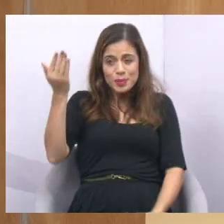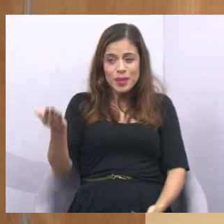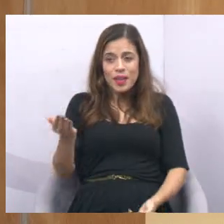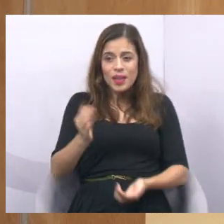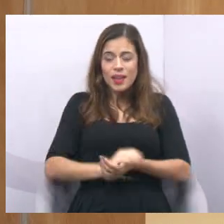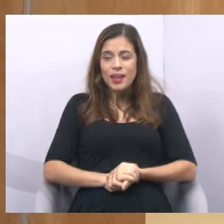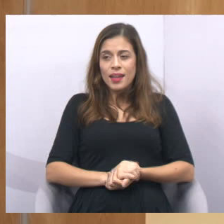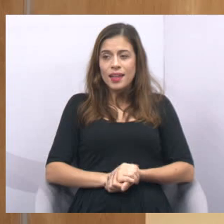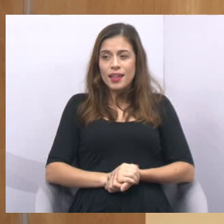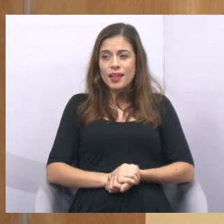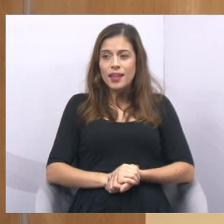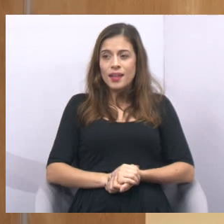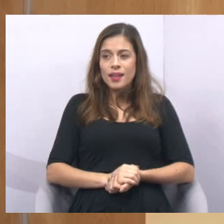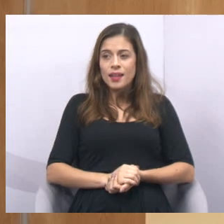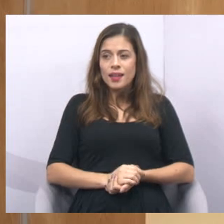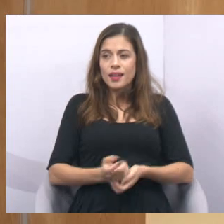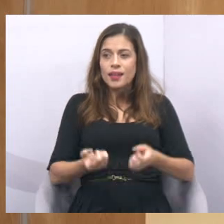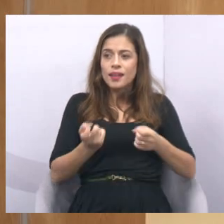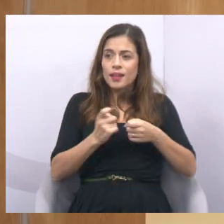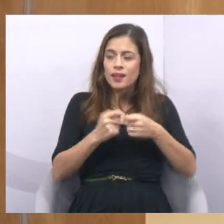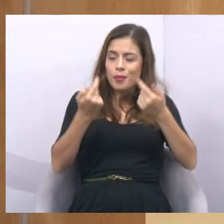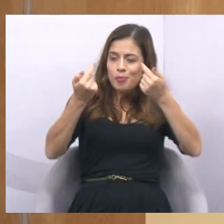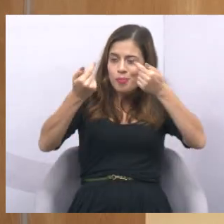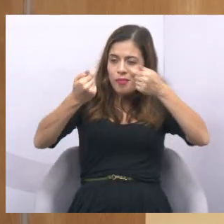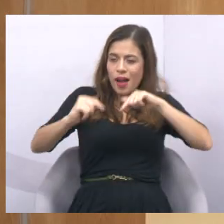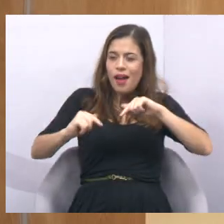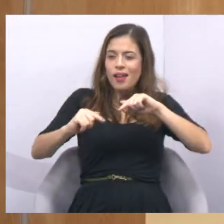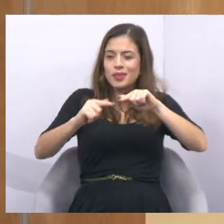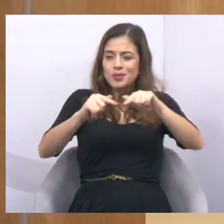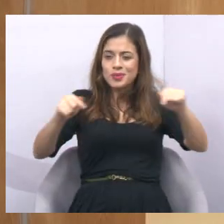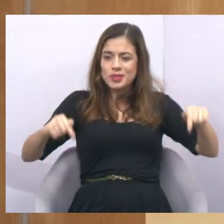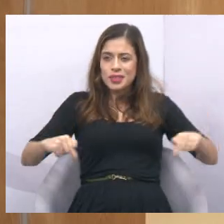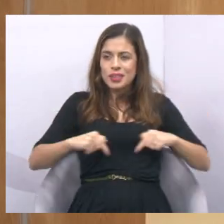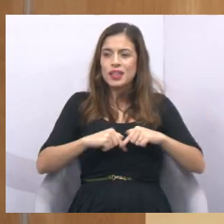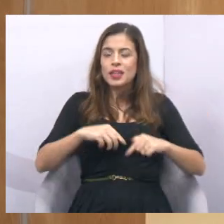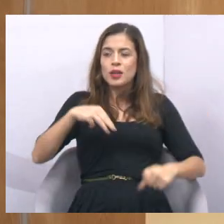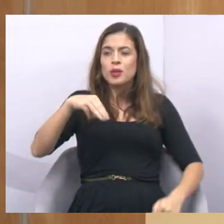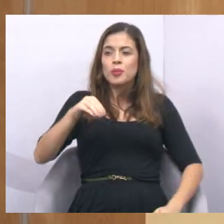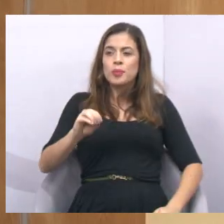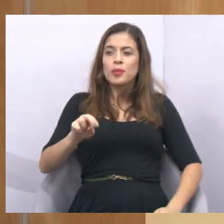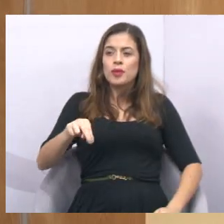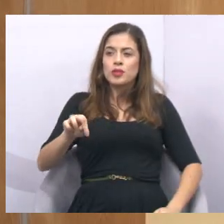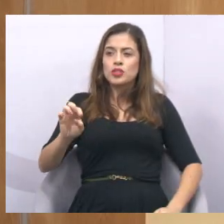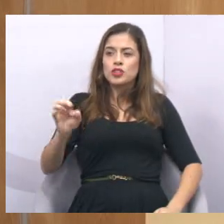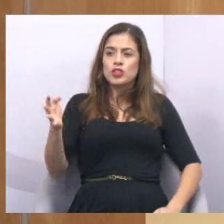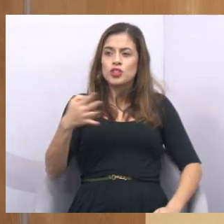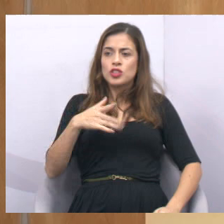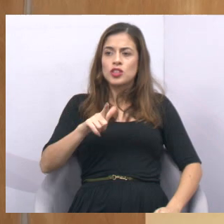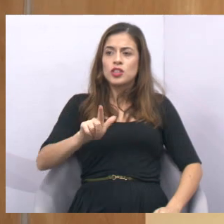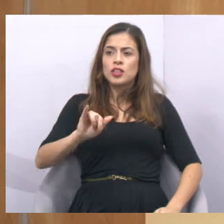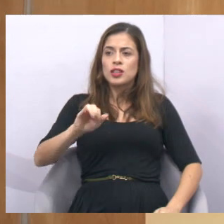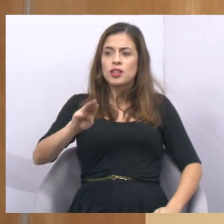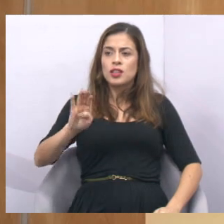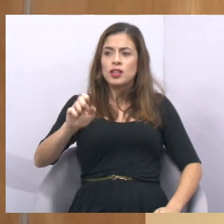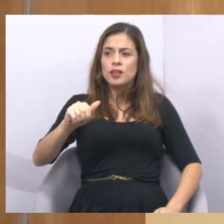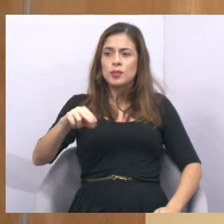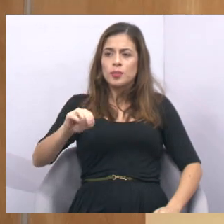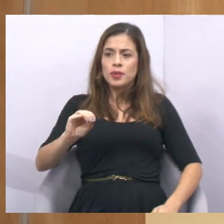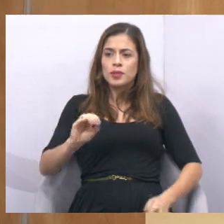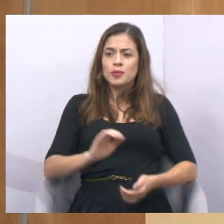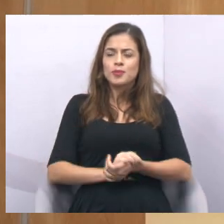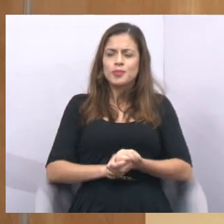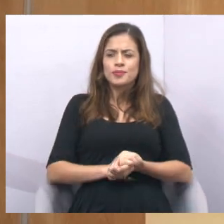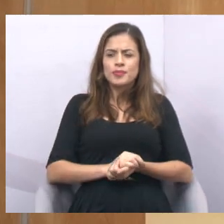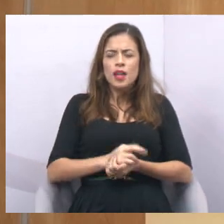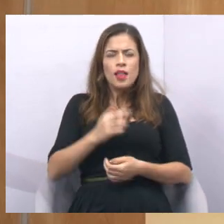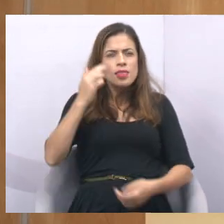e voltamos a nos enfrentar no ginásio do Monte Líbano. Isso, para mim, aquele momento passou um filme na